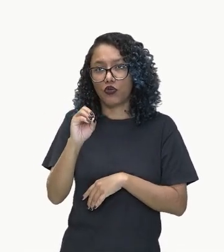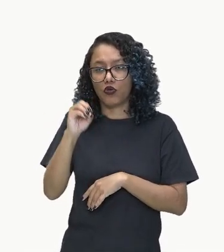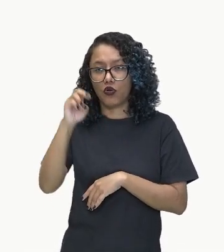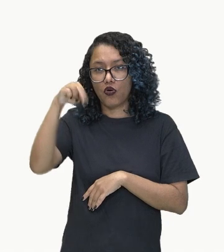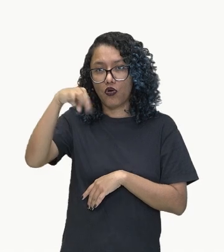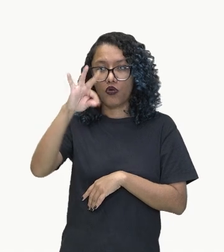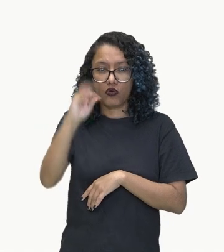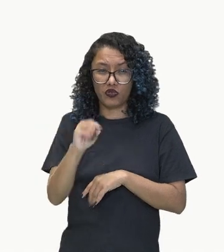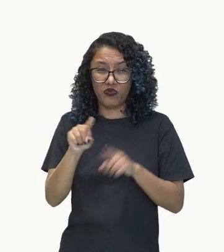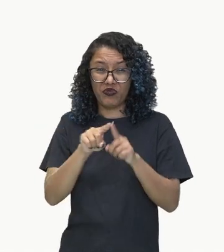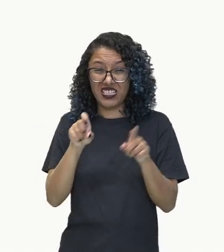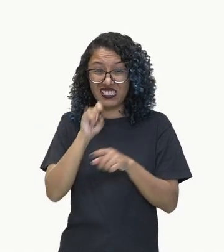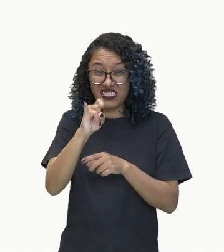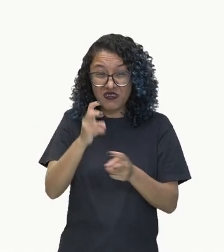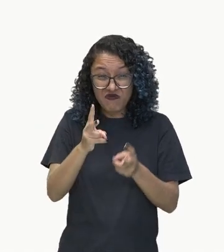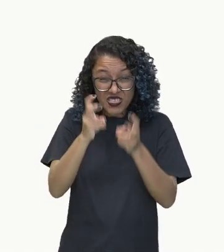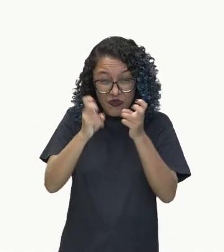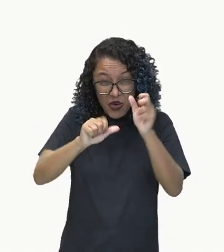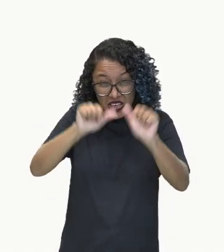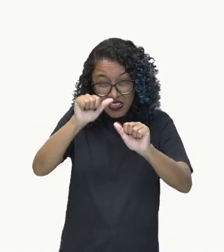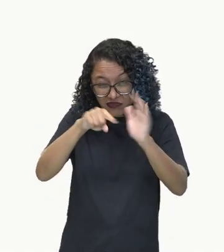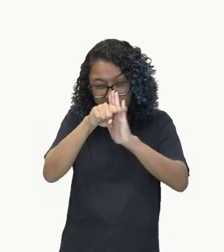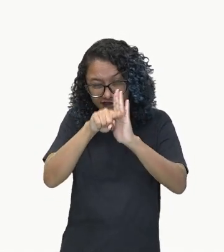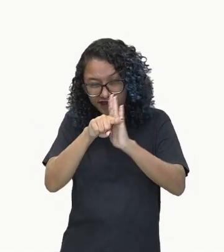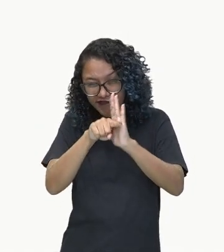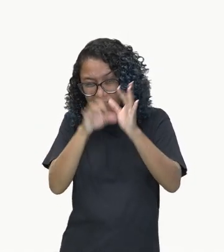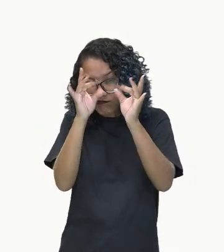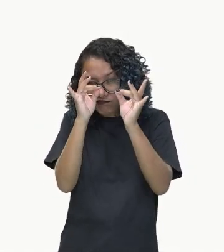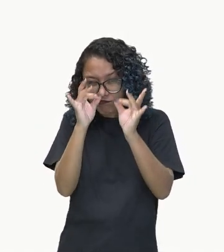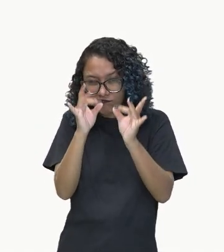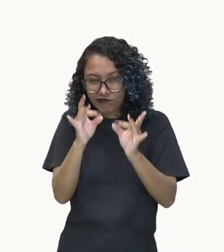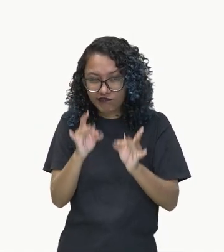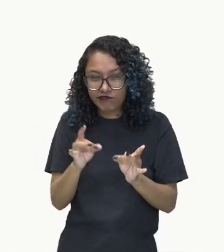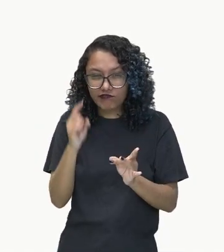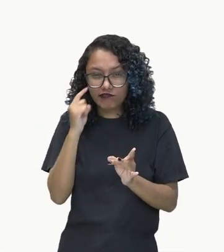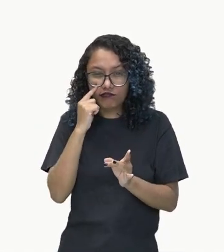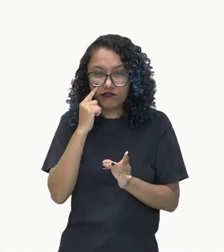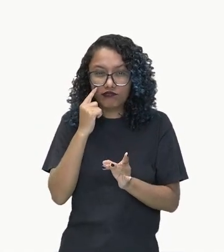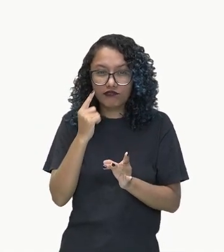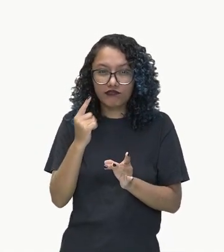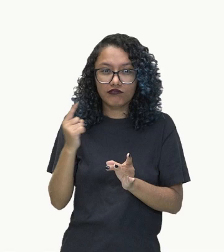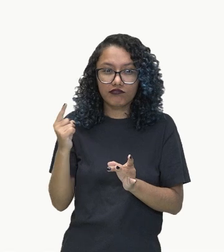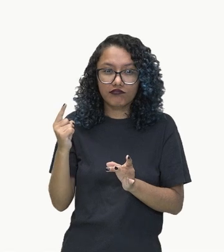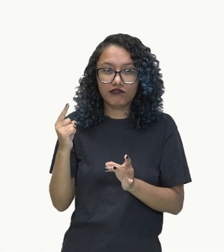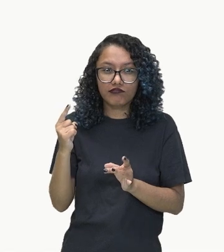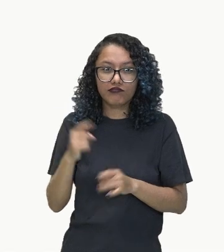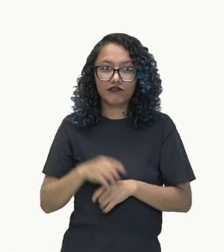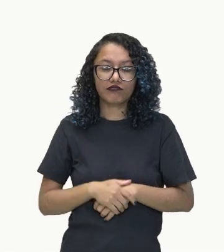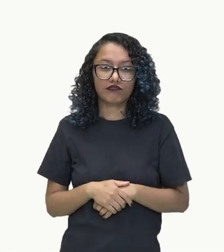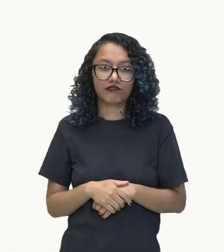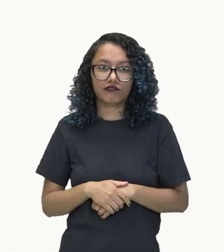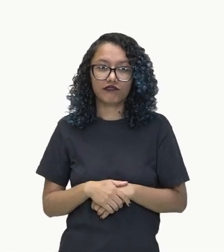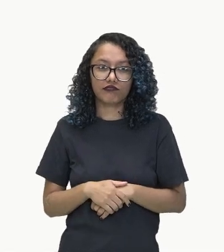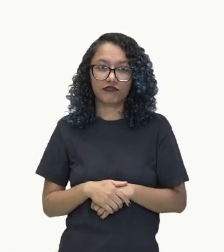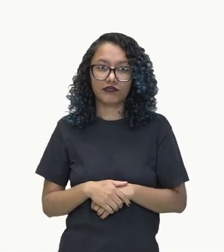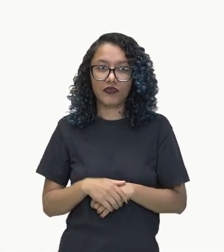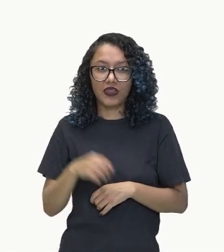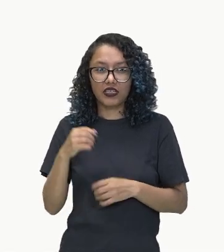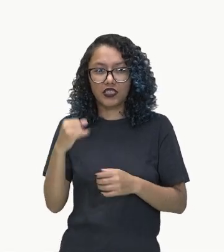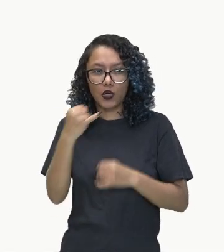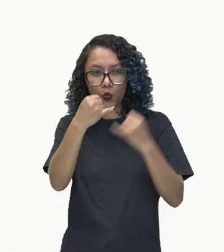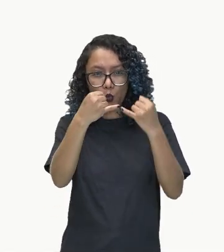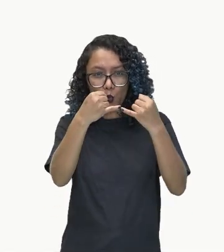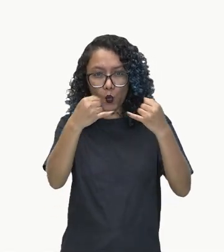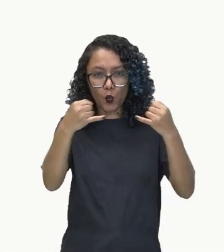analisarem bem o mapa comigo, vocês vão ver que a linha aqui, ó, do sul do Canadá é